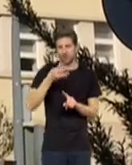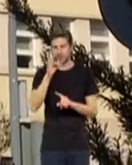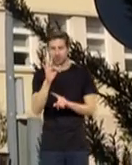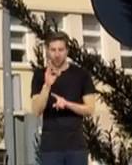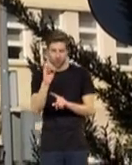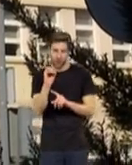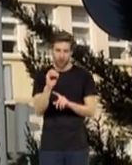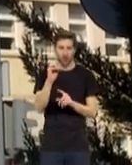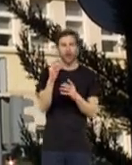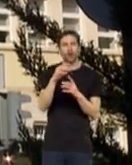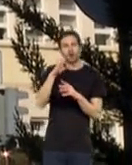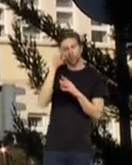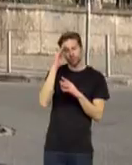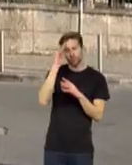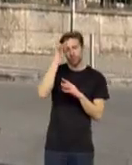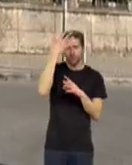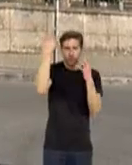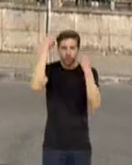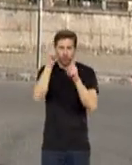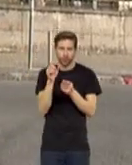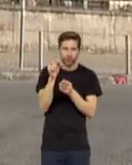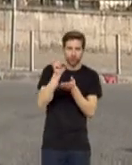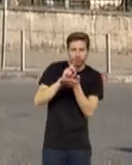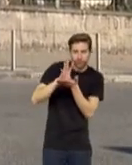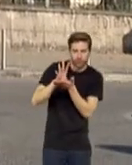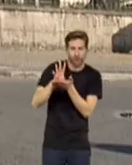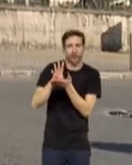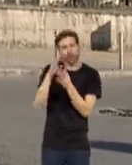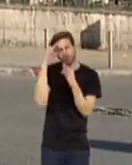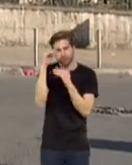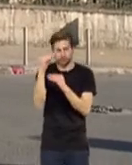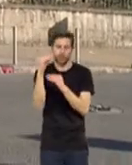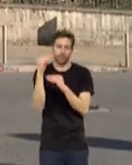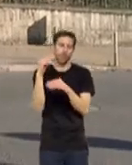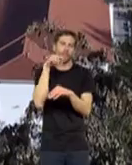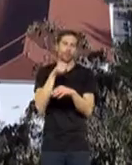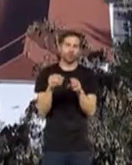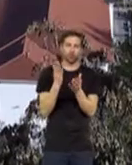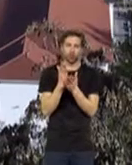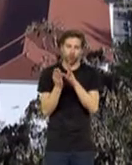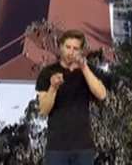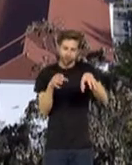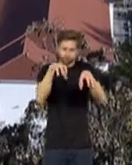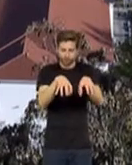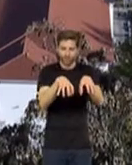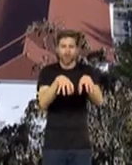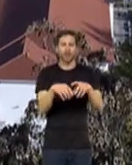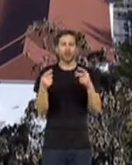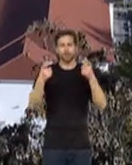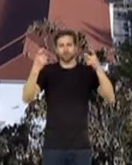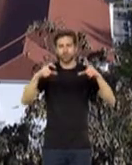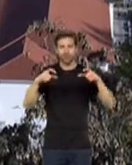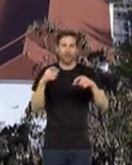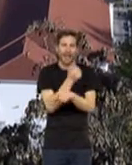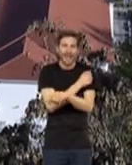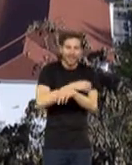dos futuros professores primários, com as anexas ao lado. O Estádio Municipal, residências não.